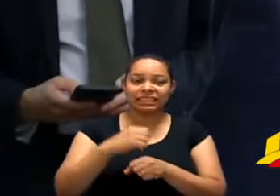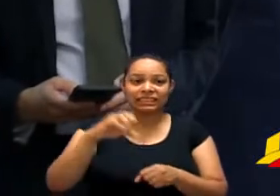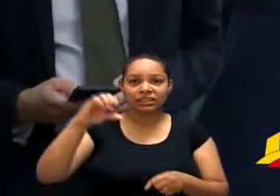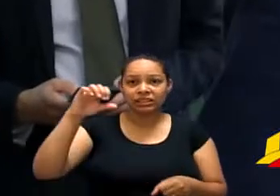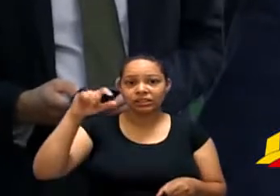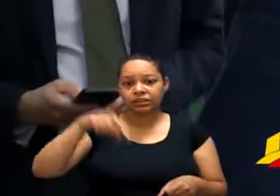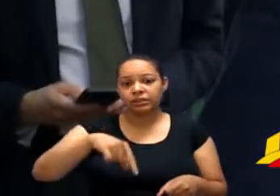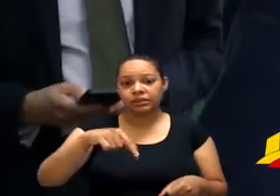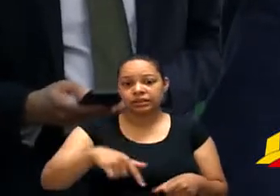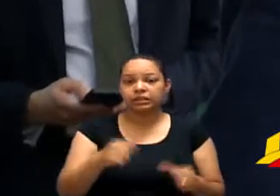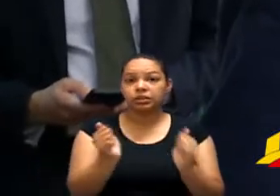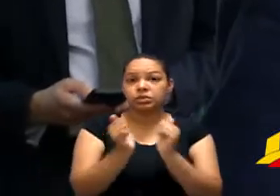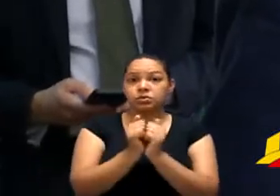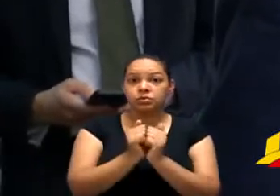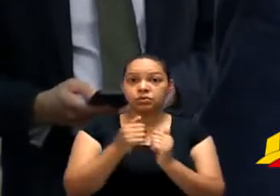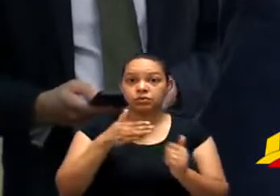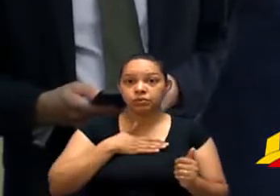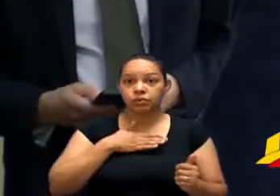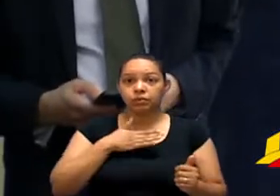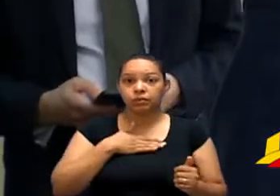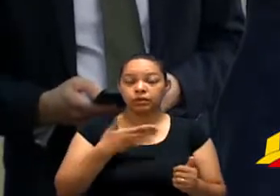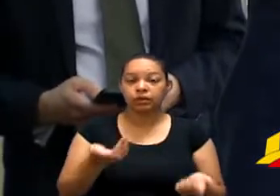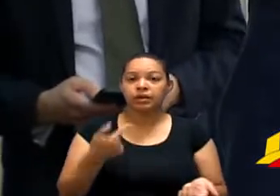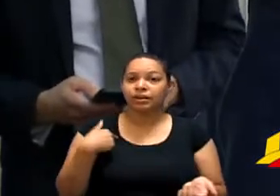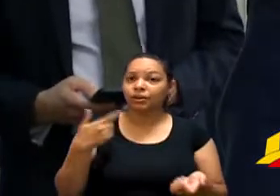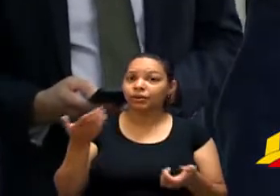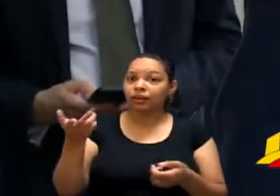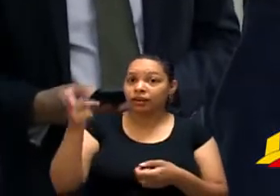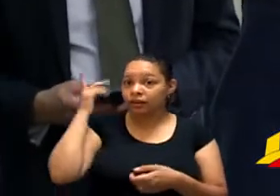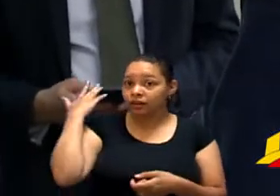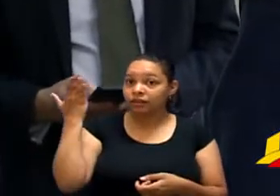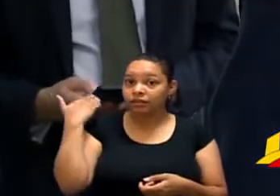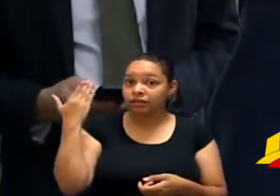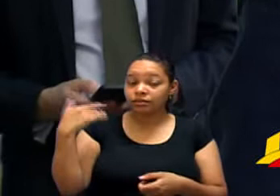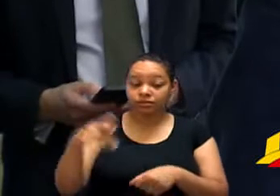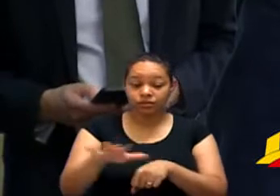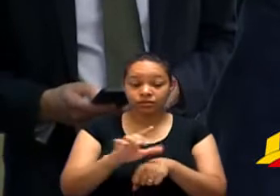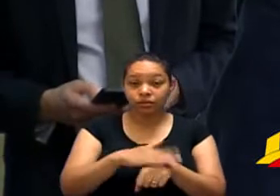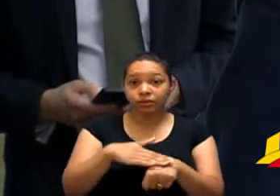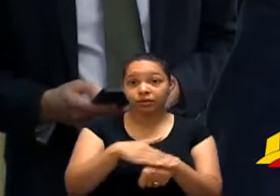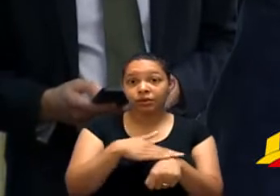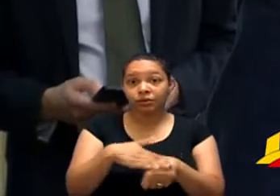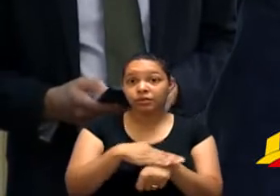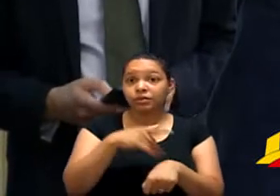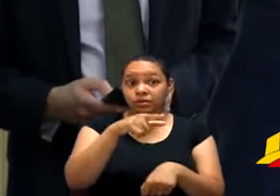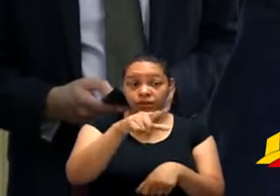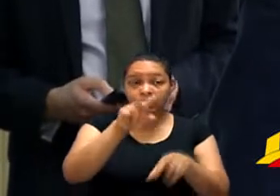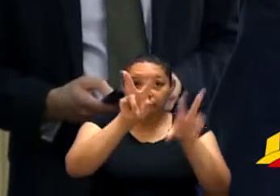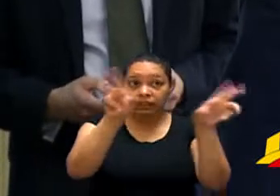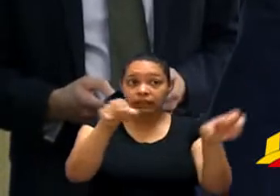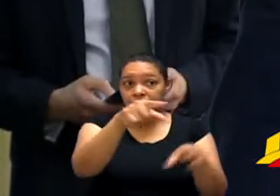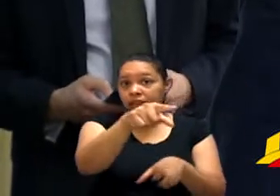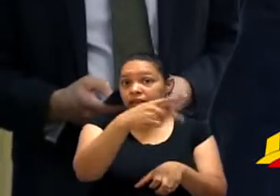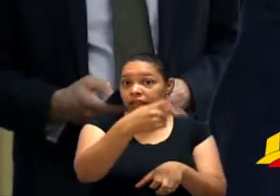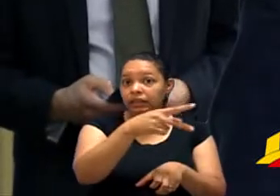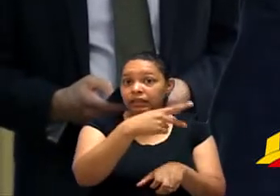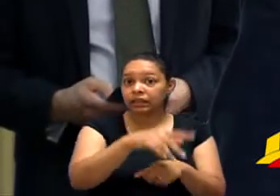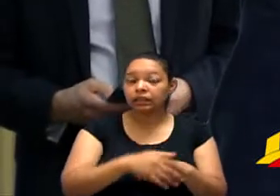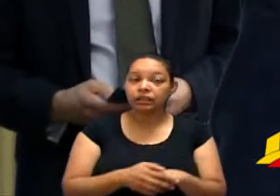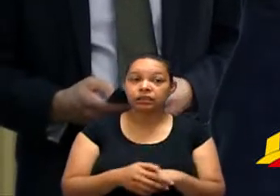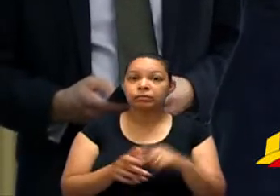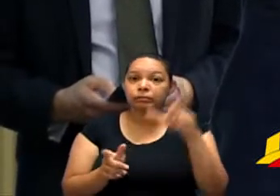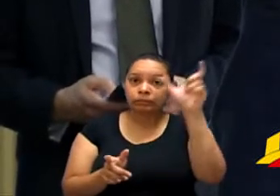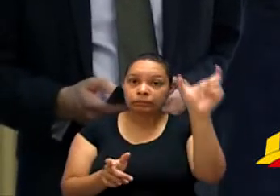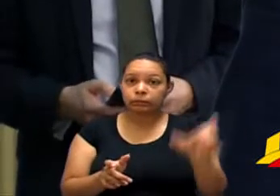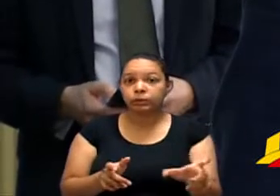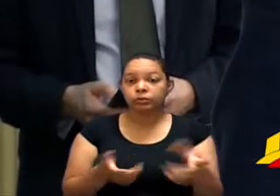e agora mesmo tá falando com um amigo sobre o Marinho e não é para qualquer um todo tempo de vida pública que ele